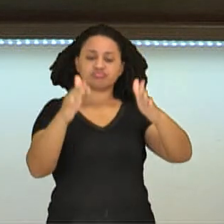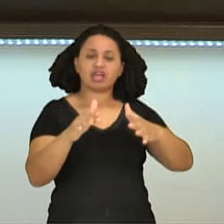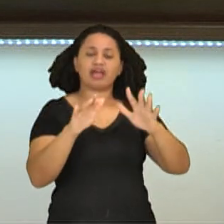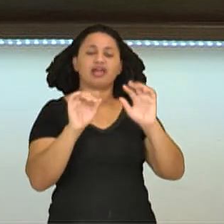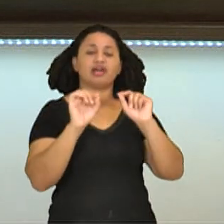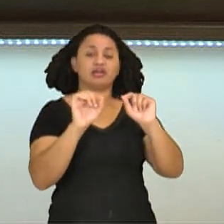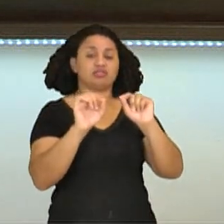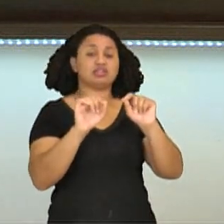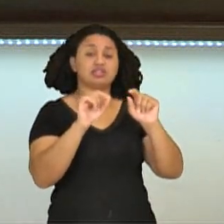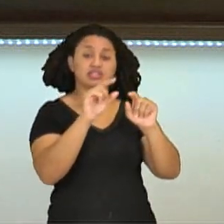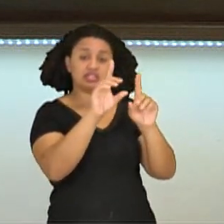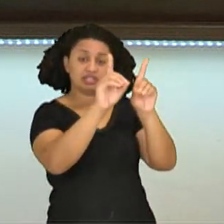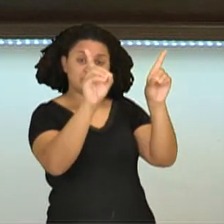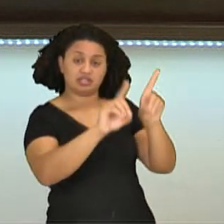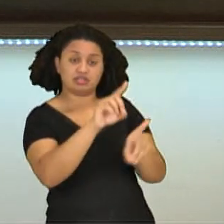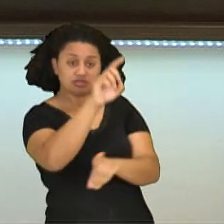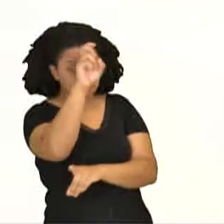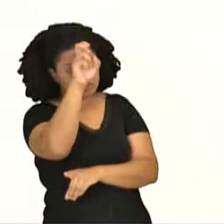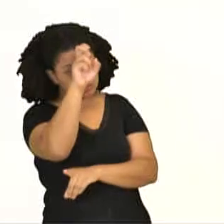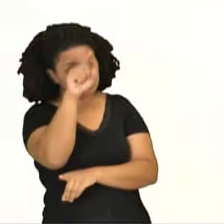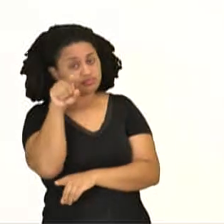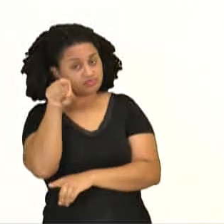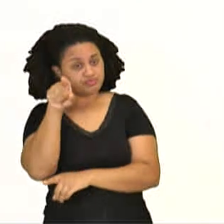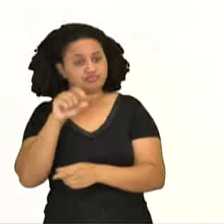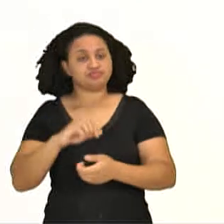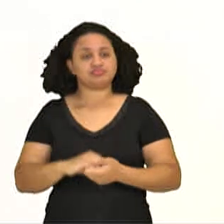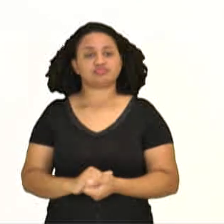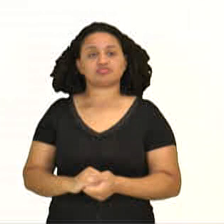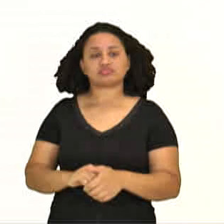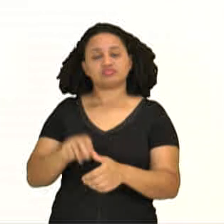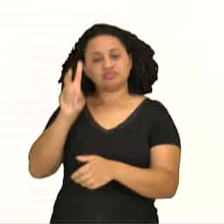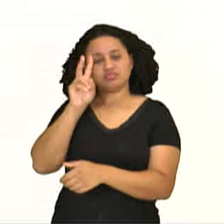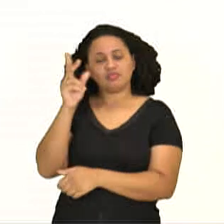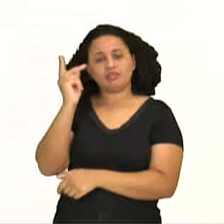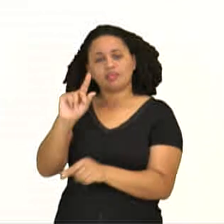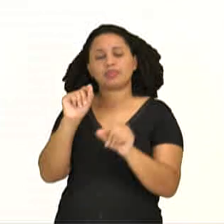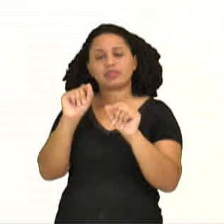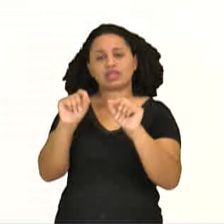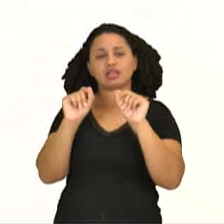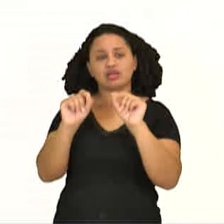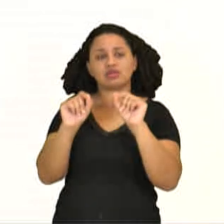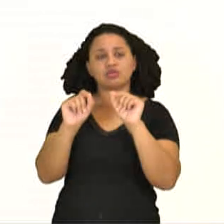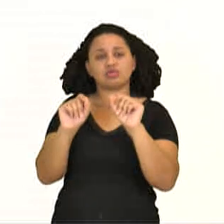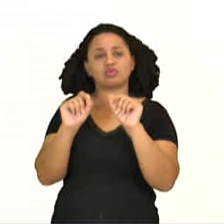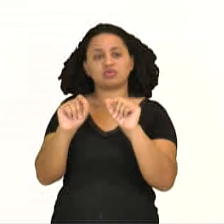reino Cuxi. Também é muito comum. A história de Cuxi está